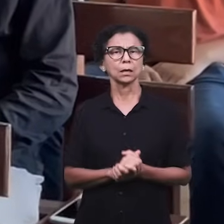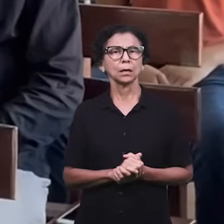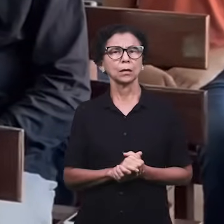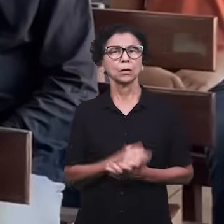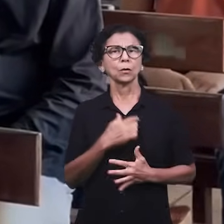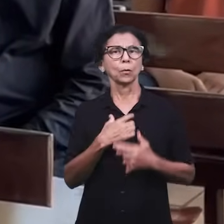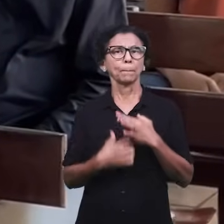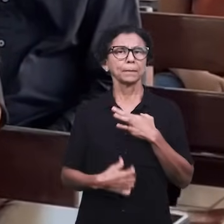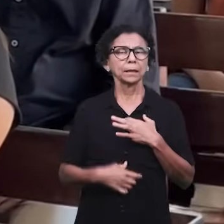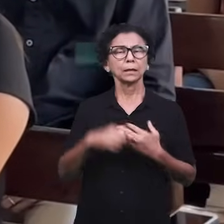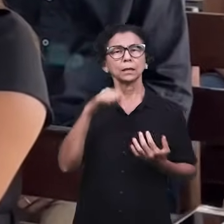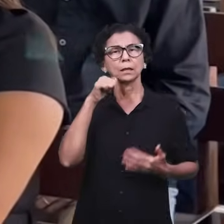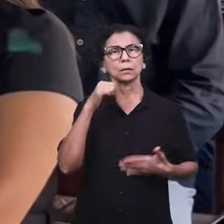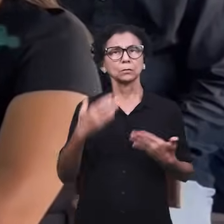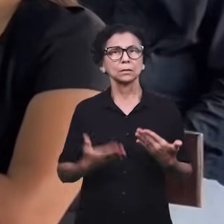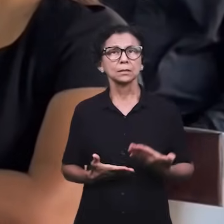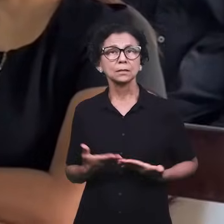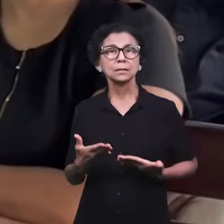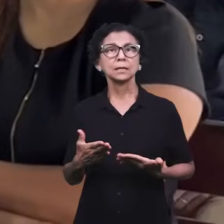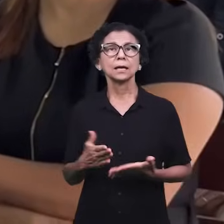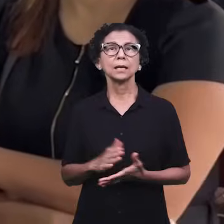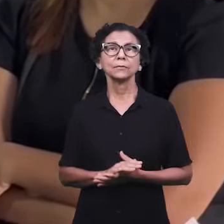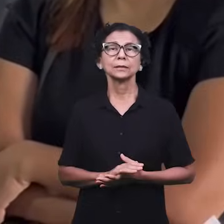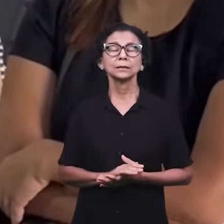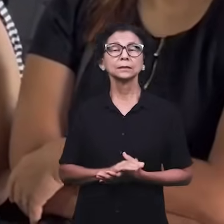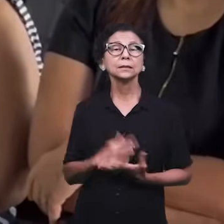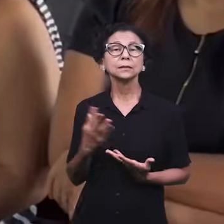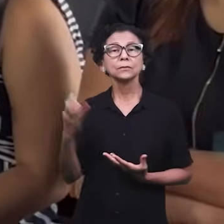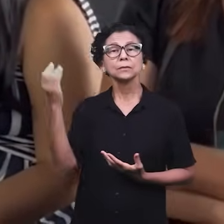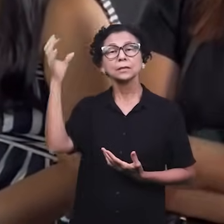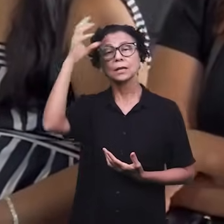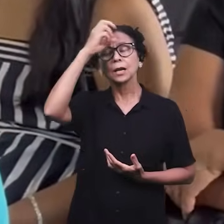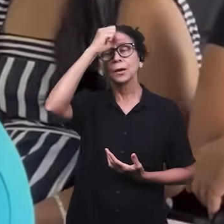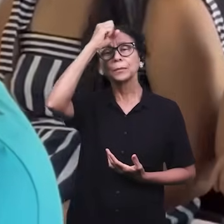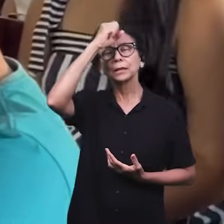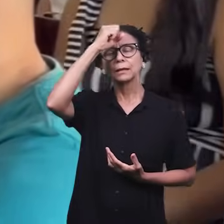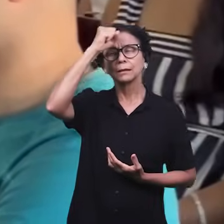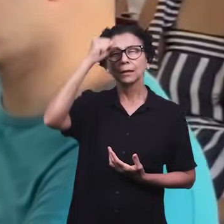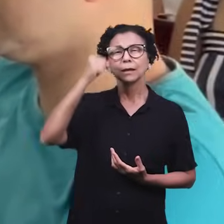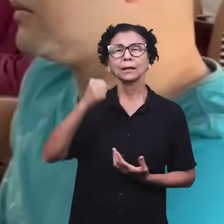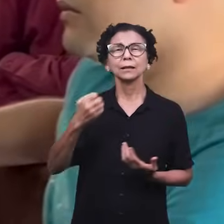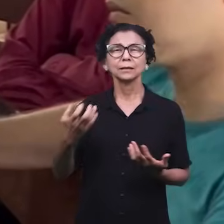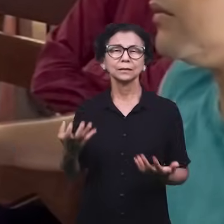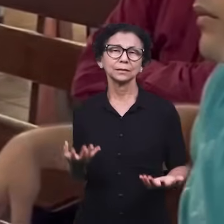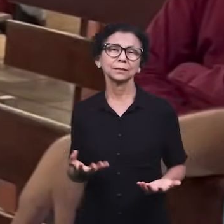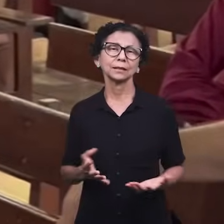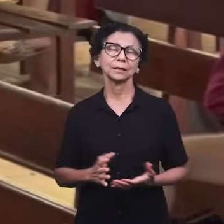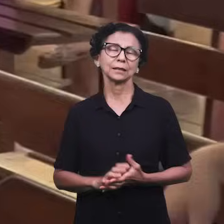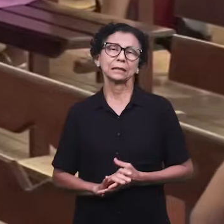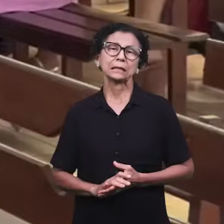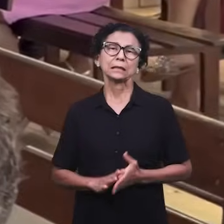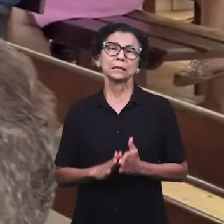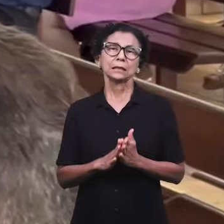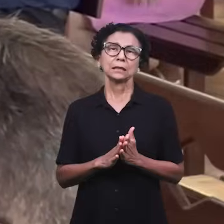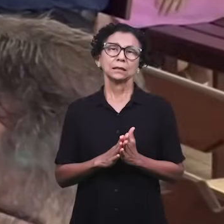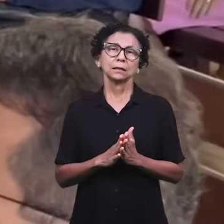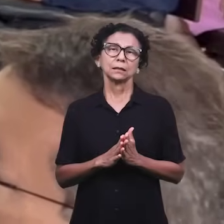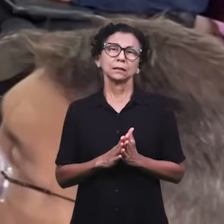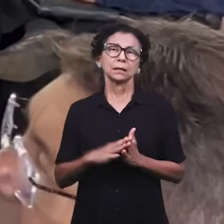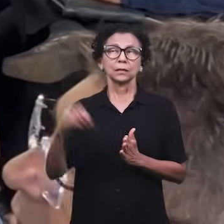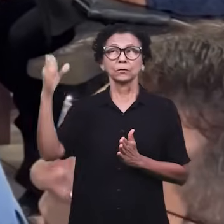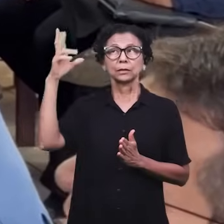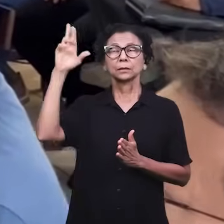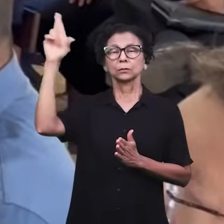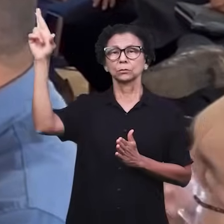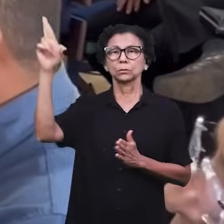Senhor. Nós tivemos ali para atender essa orientação e colocarmos, né, a palavra que o Senhor orientou em prática. O